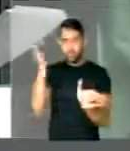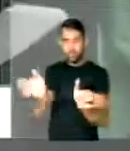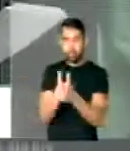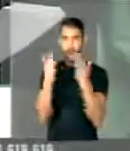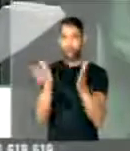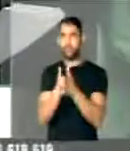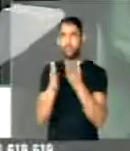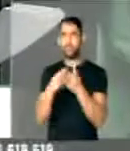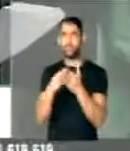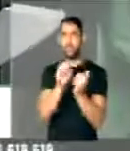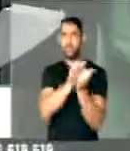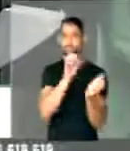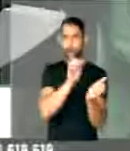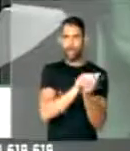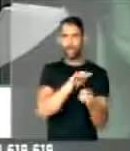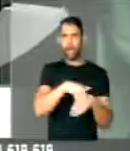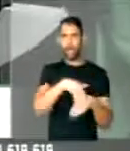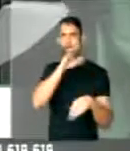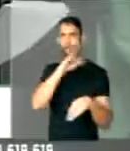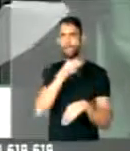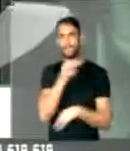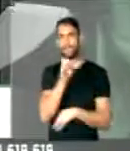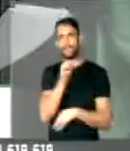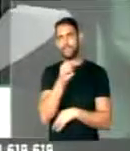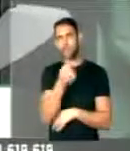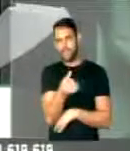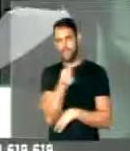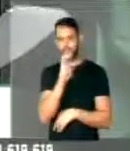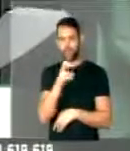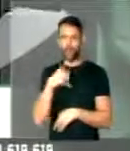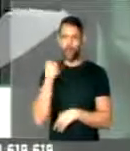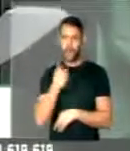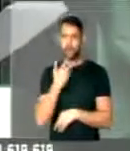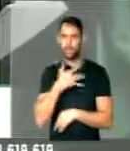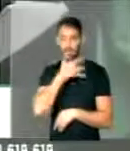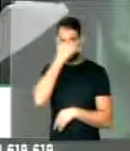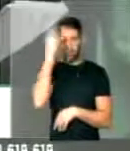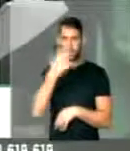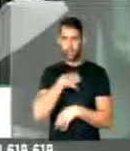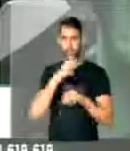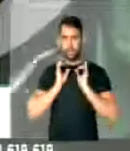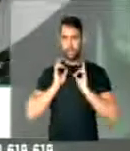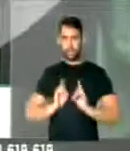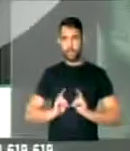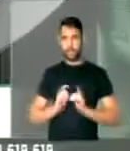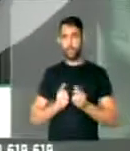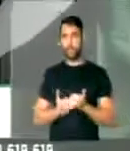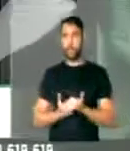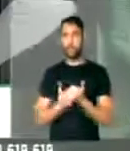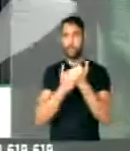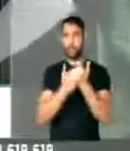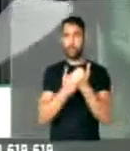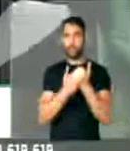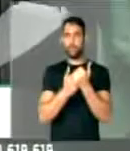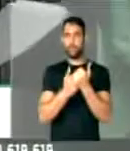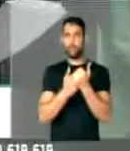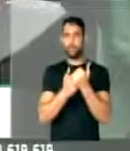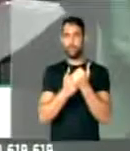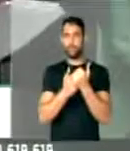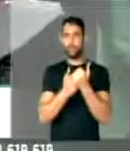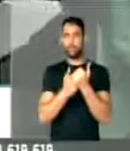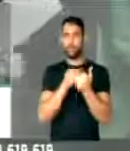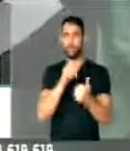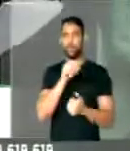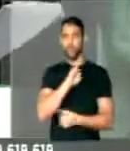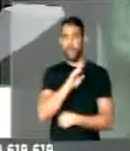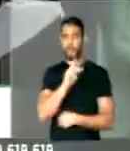pobres, idosos acima de 65 anos e aos portadores de deficiência um benefício não contributivo, livre